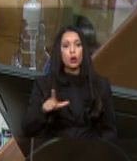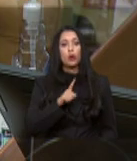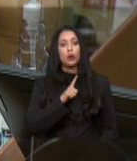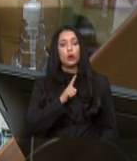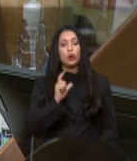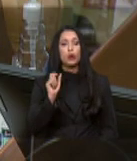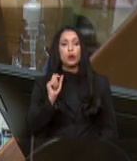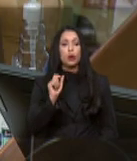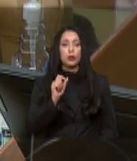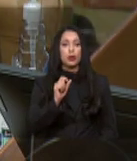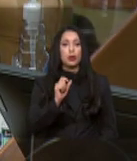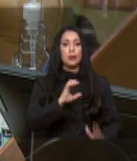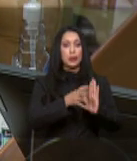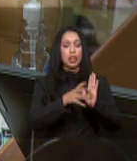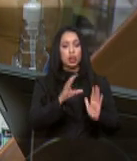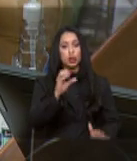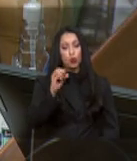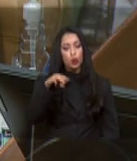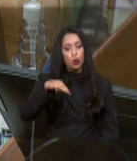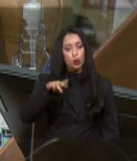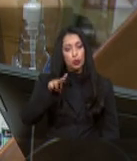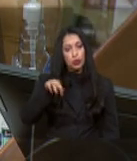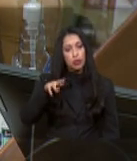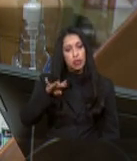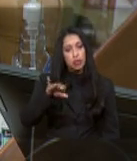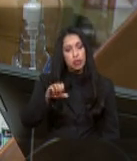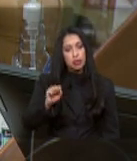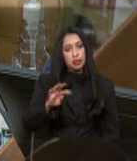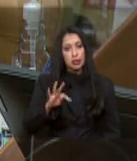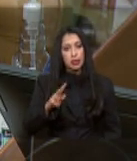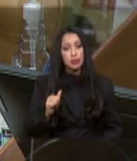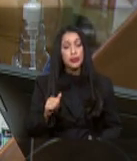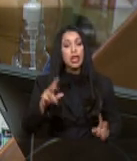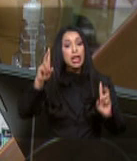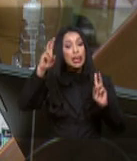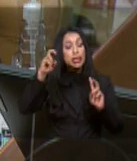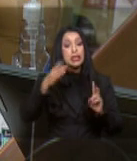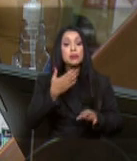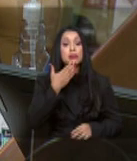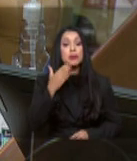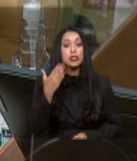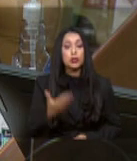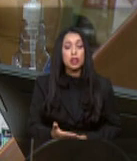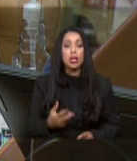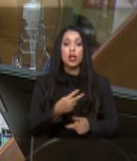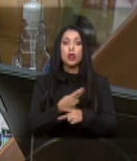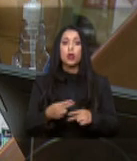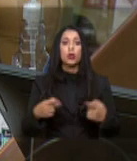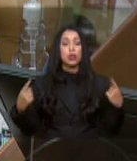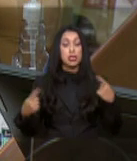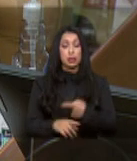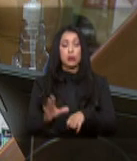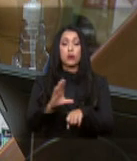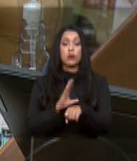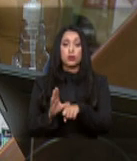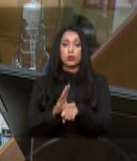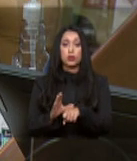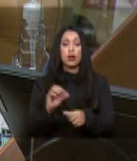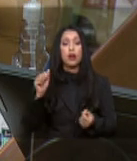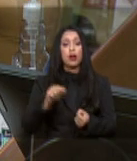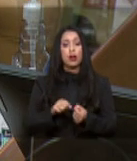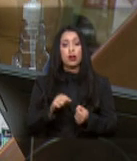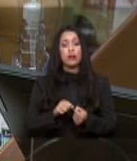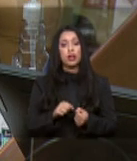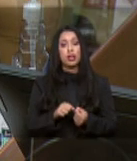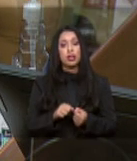Comunista do Brasil. E o que se pede é que sejam, aspas, reconhecendo-se o estado de coisas inconstitucional, adotadas